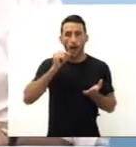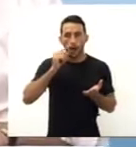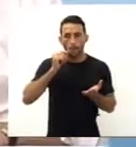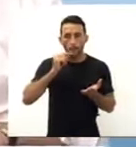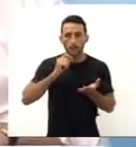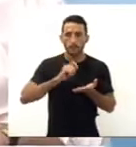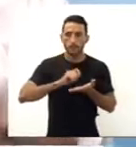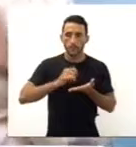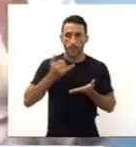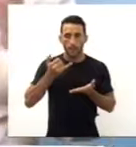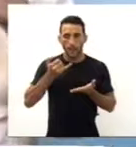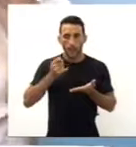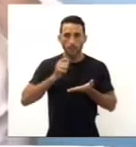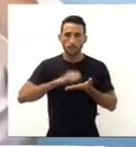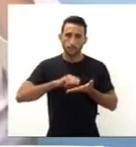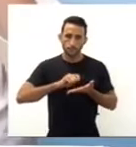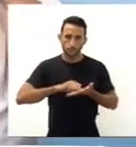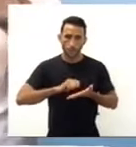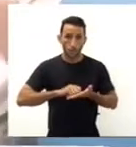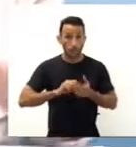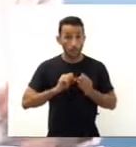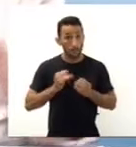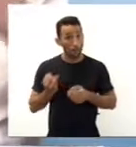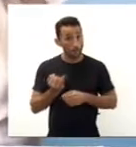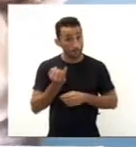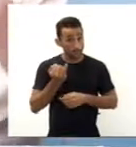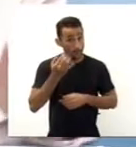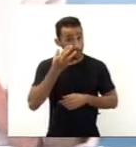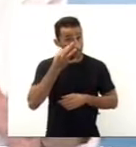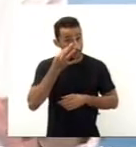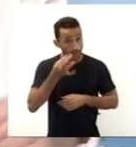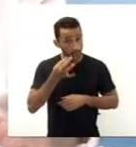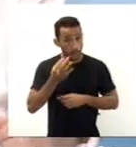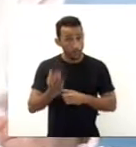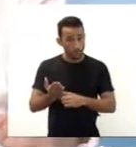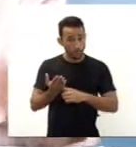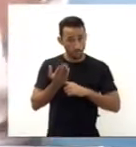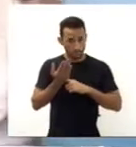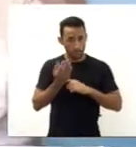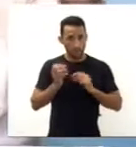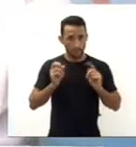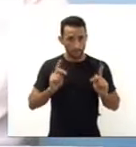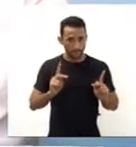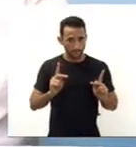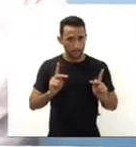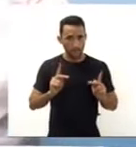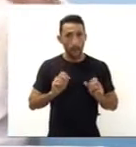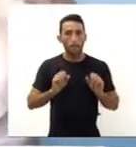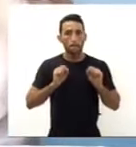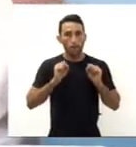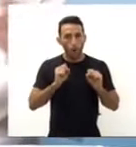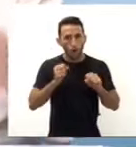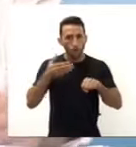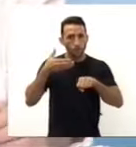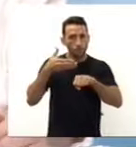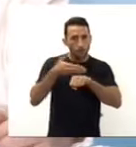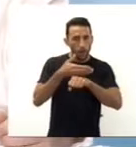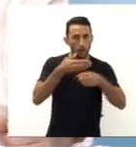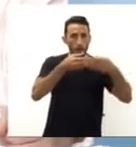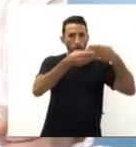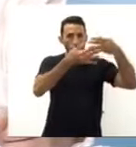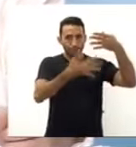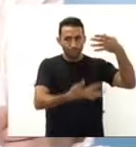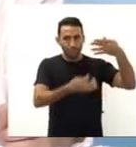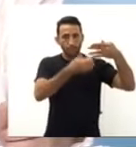da participação de vocês, né, para uma boa aula. Contribua, tá? Pode acessar o chat, mande